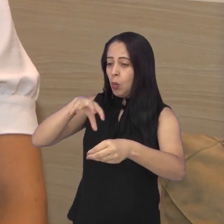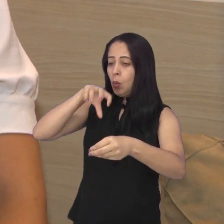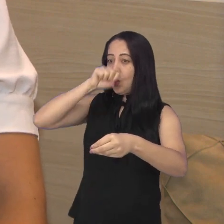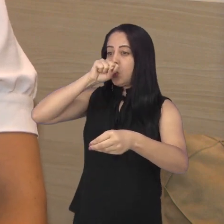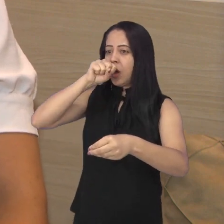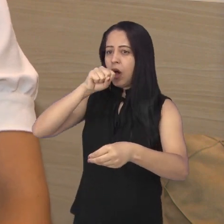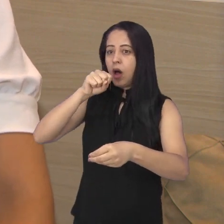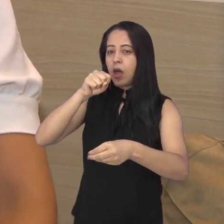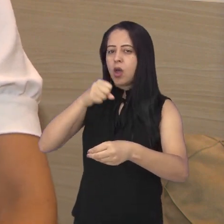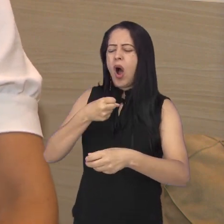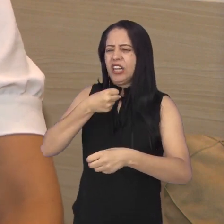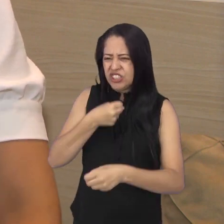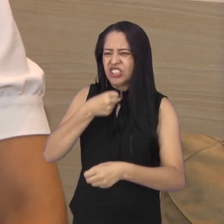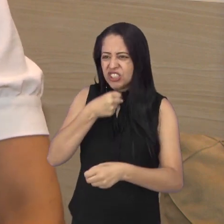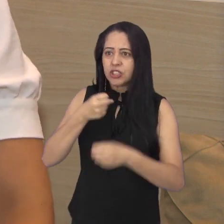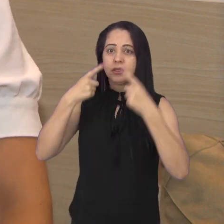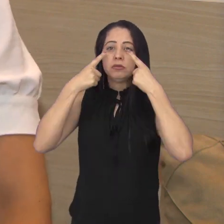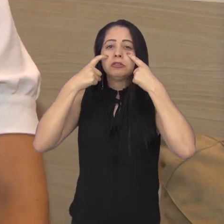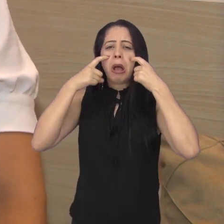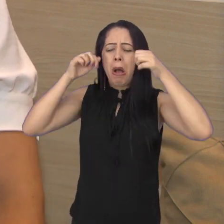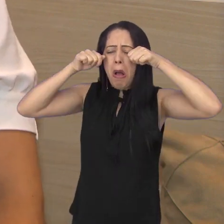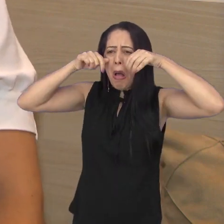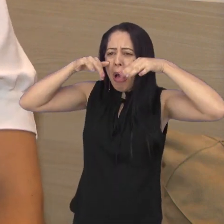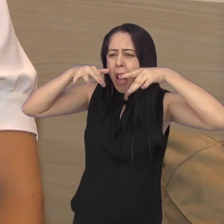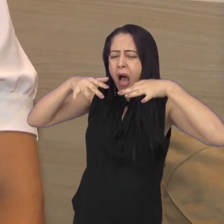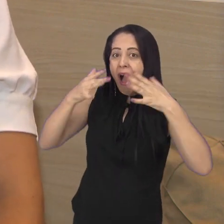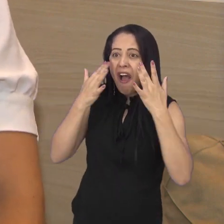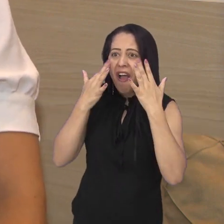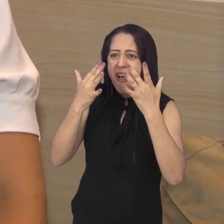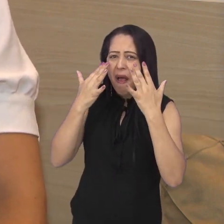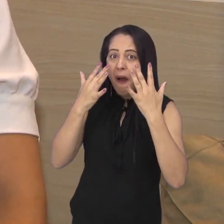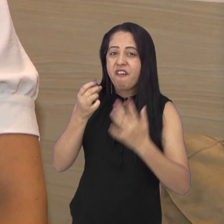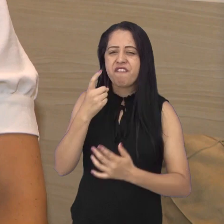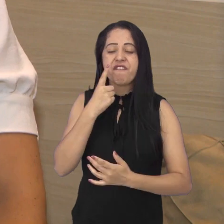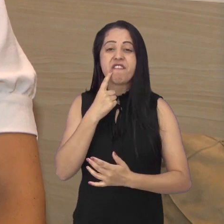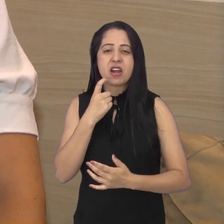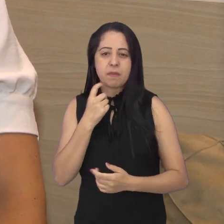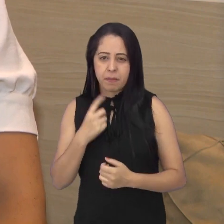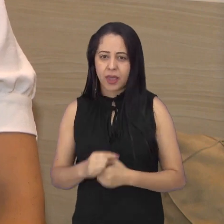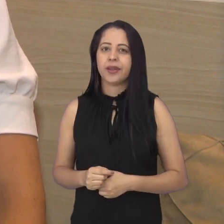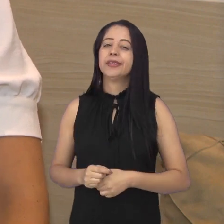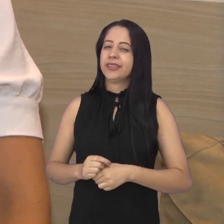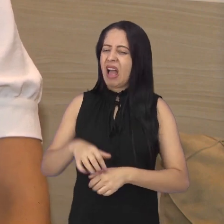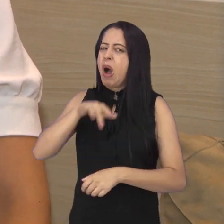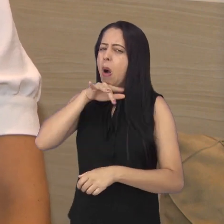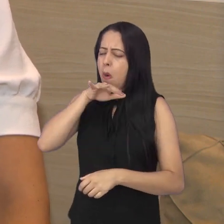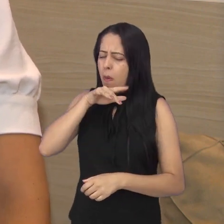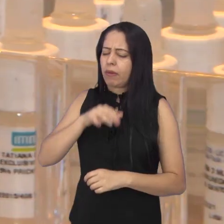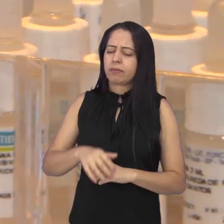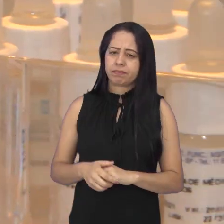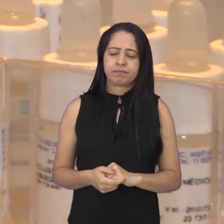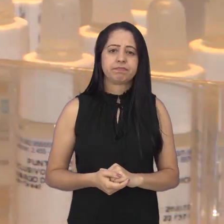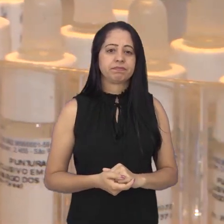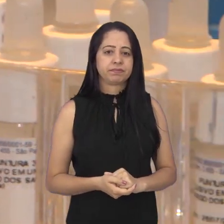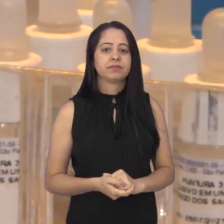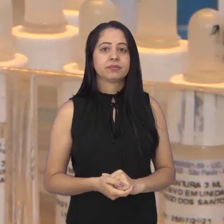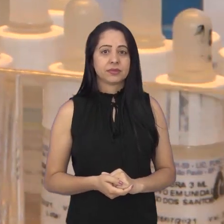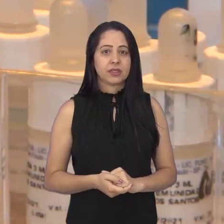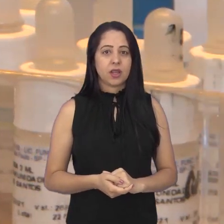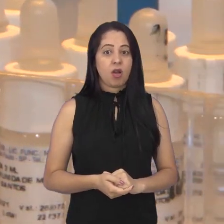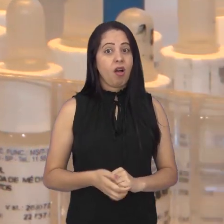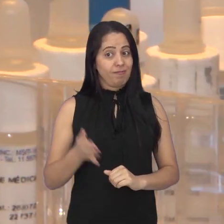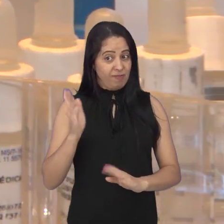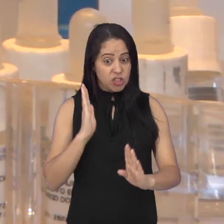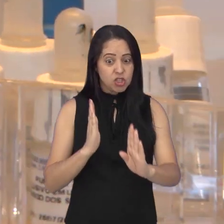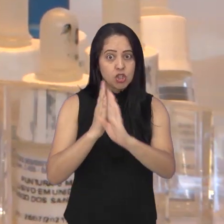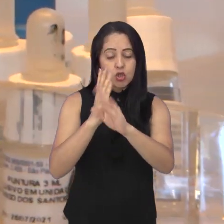mofo, nossa, deixava meus olhos todos irritados e eu espirrava demais, então assim, era muito ruim mesmo. Identificado o tipo